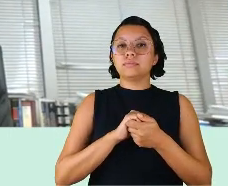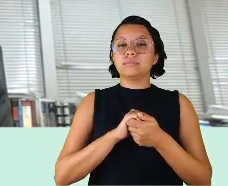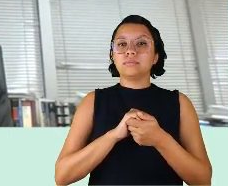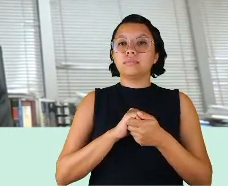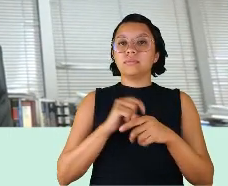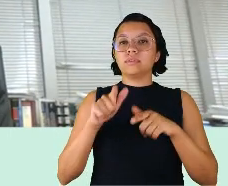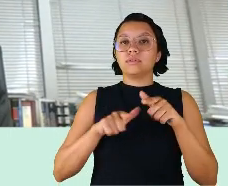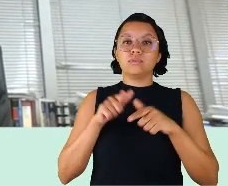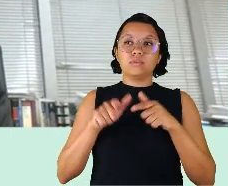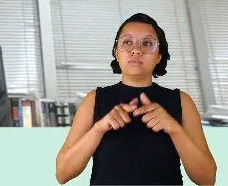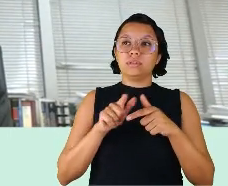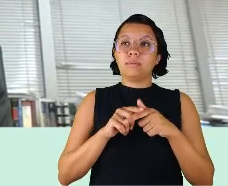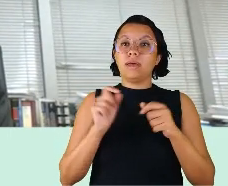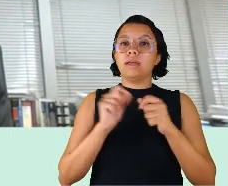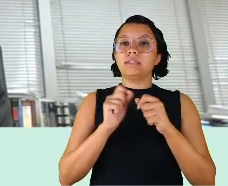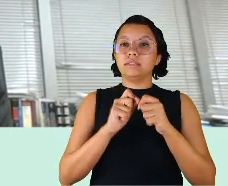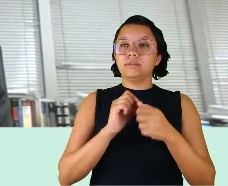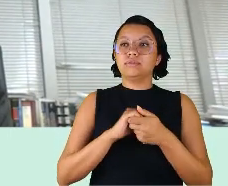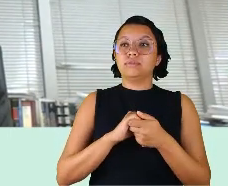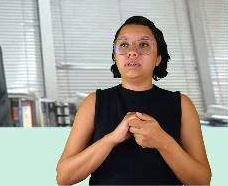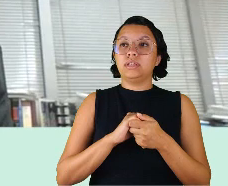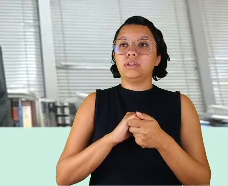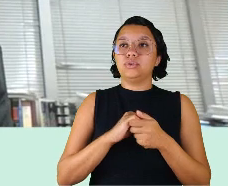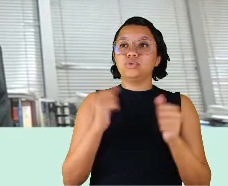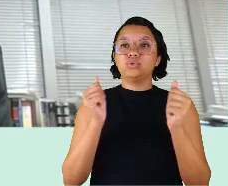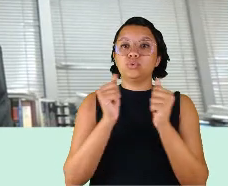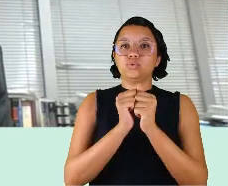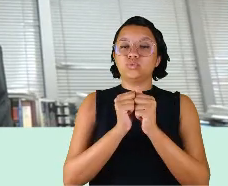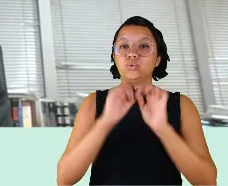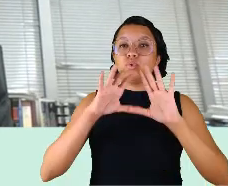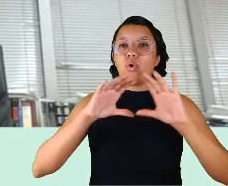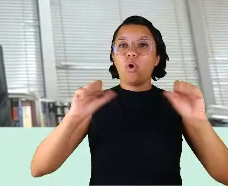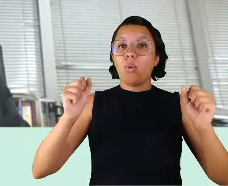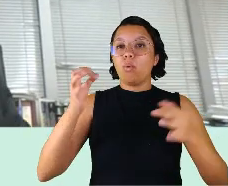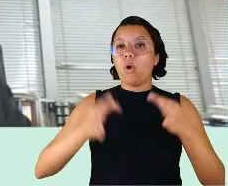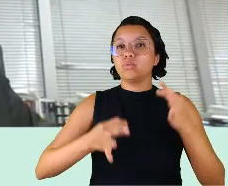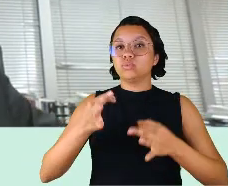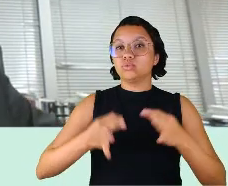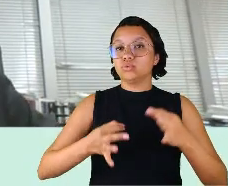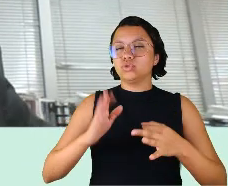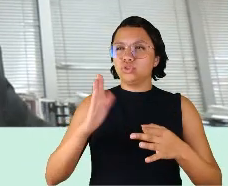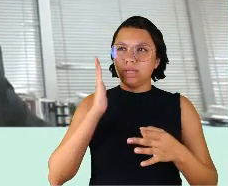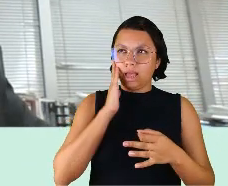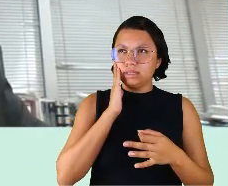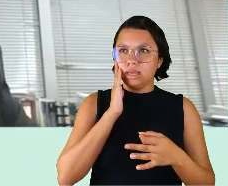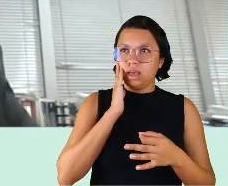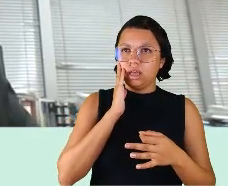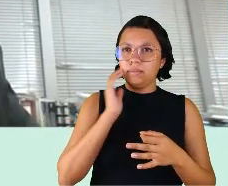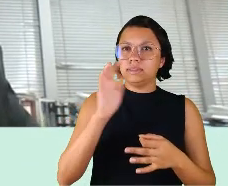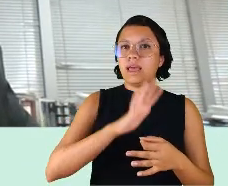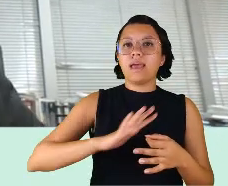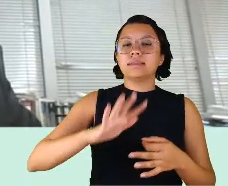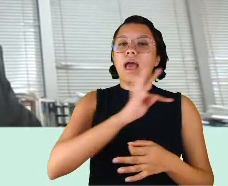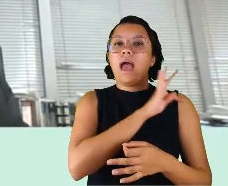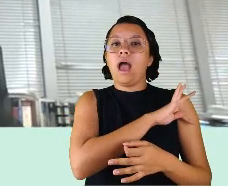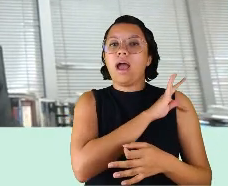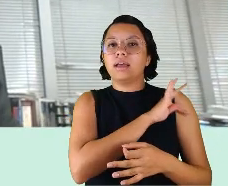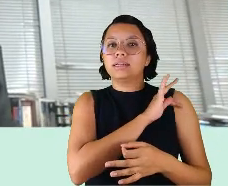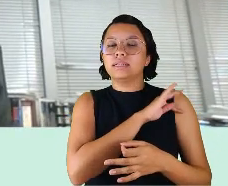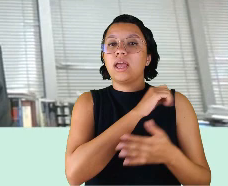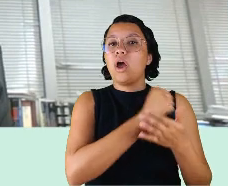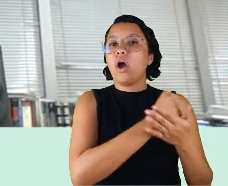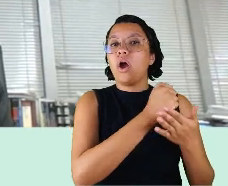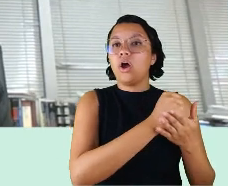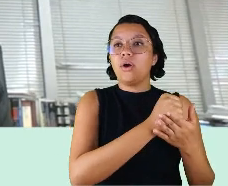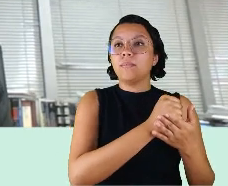um trabalho que está sendo feito com o Tribunal de Justiça. Não sei se já sabem disso, as áreas técnicas estão tratando,